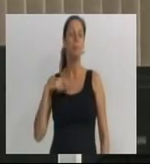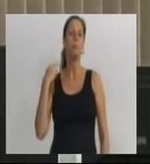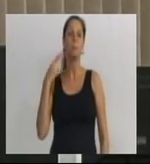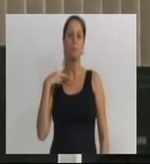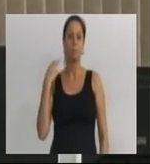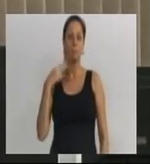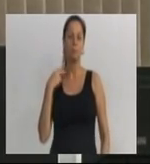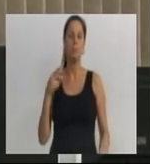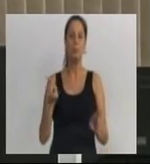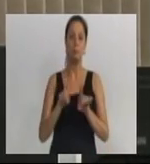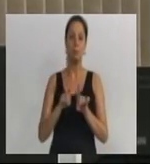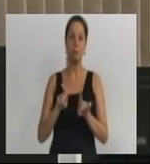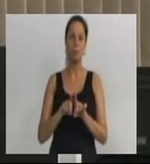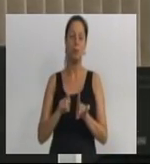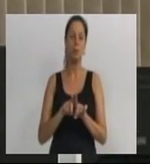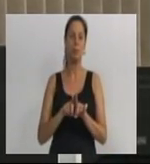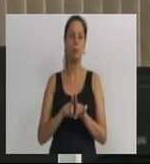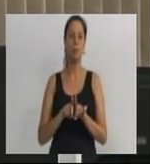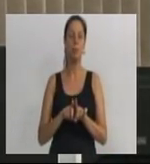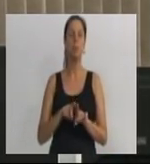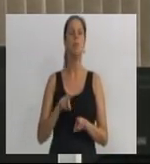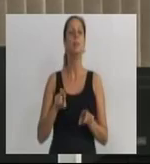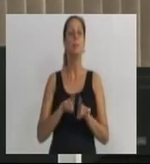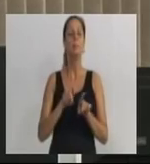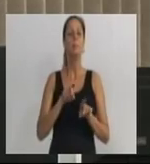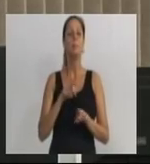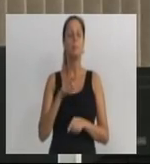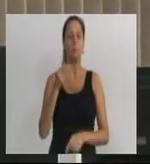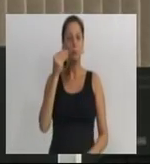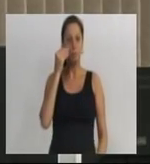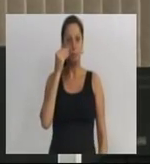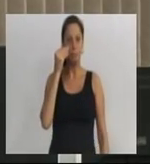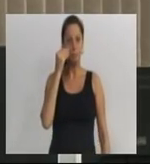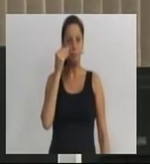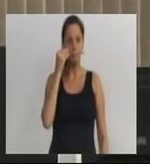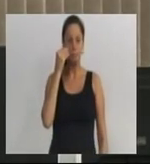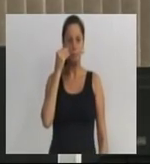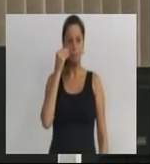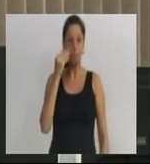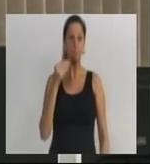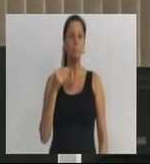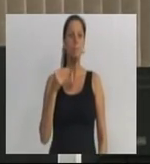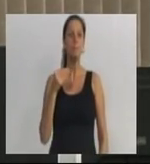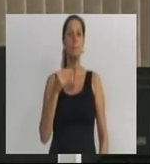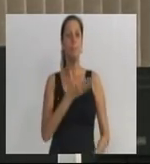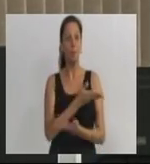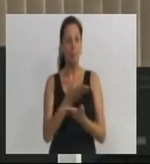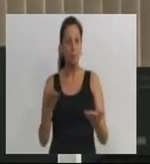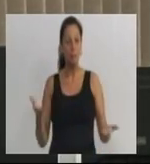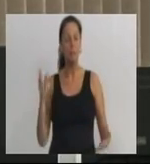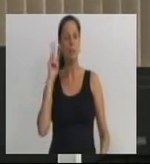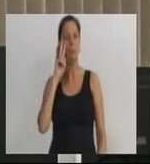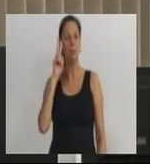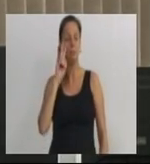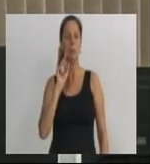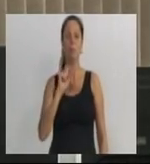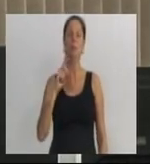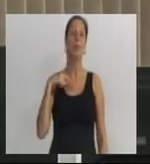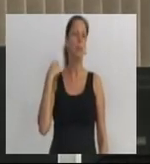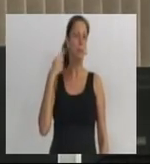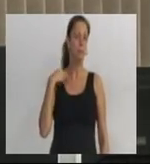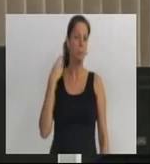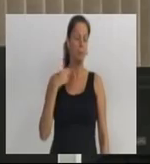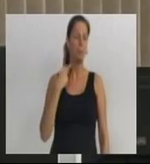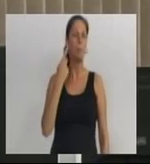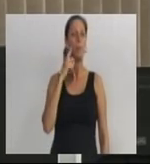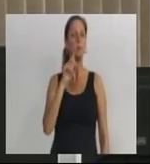vou buscar na memória do vereador Marco e do vereador Mantel, que enquanto vereador e depois candidato a prefeito, deputado, um